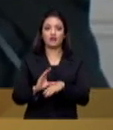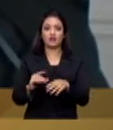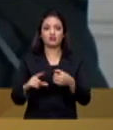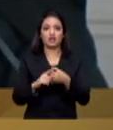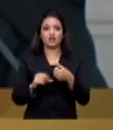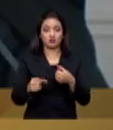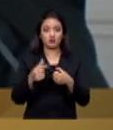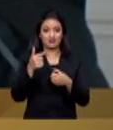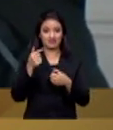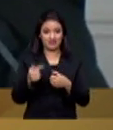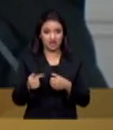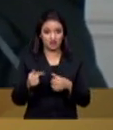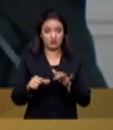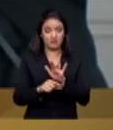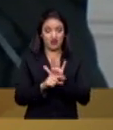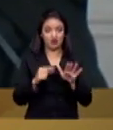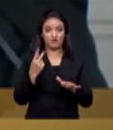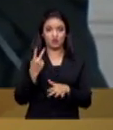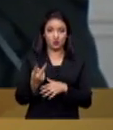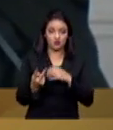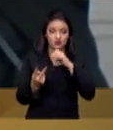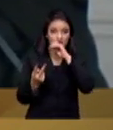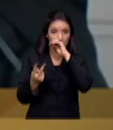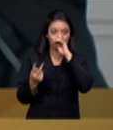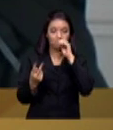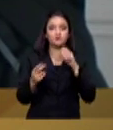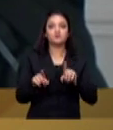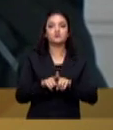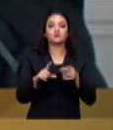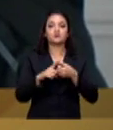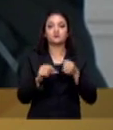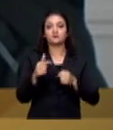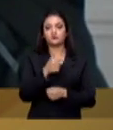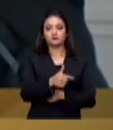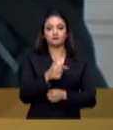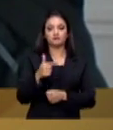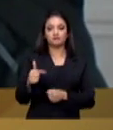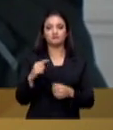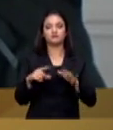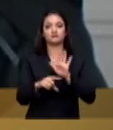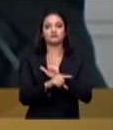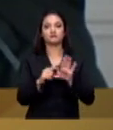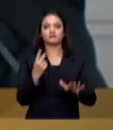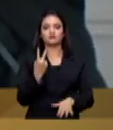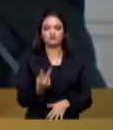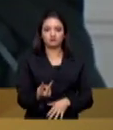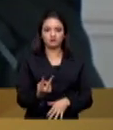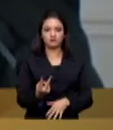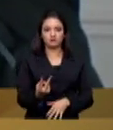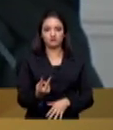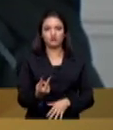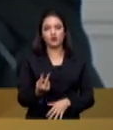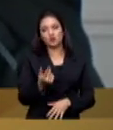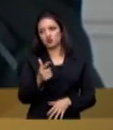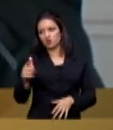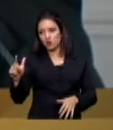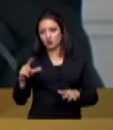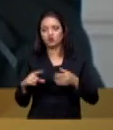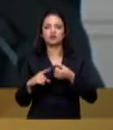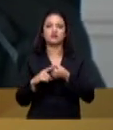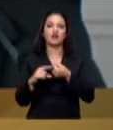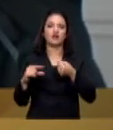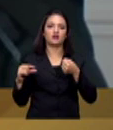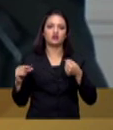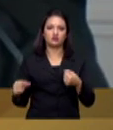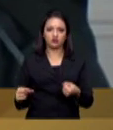artigo 7º, parágrafo 2º, e do artigo 22, parágrafo 2º. Nos demais artigos